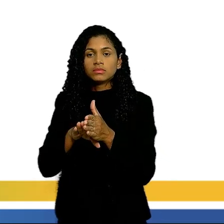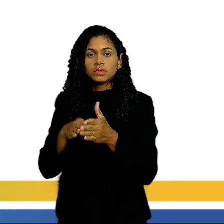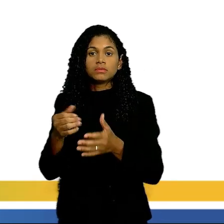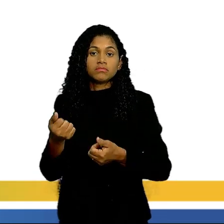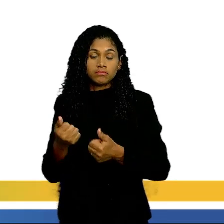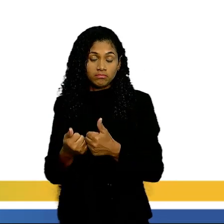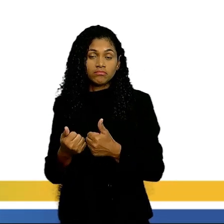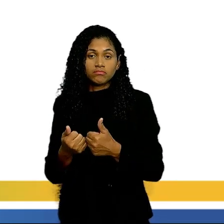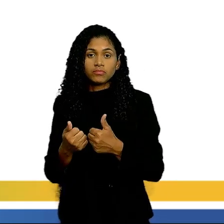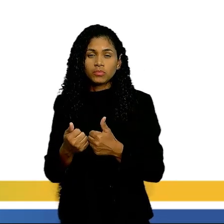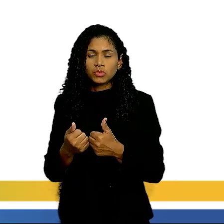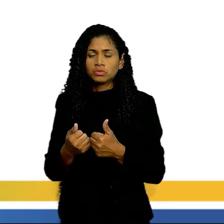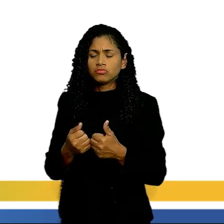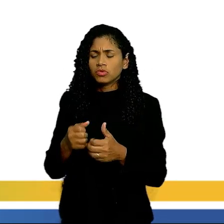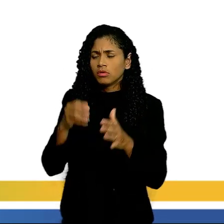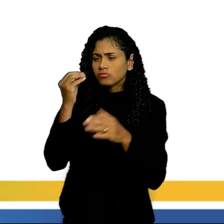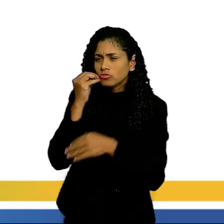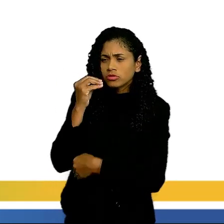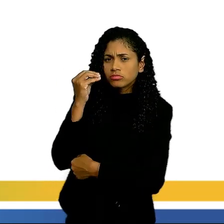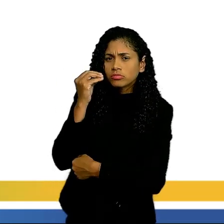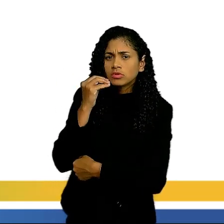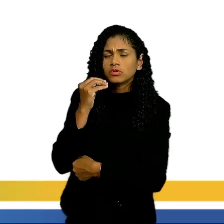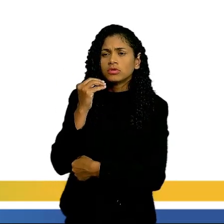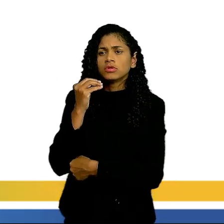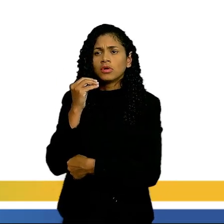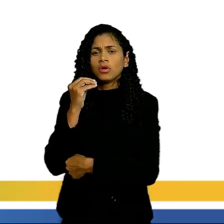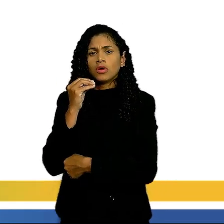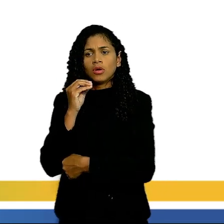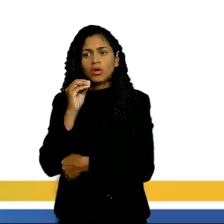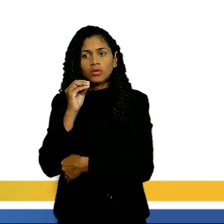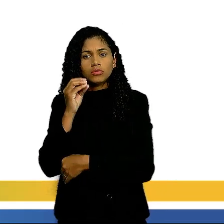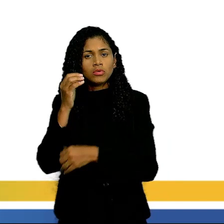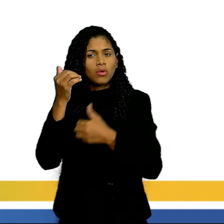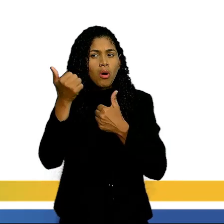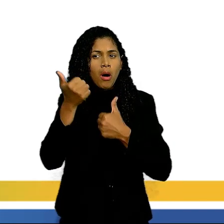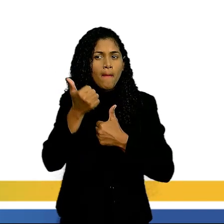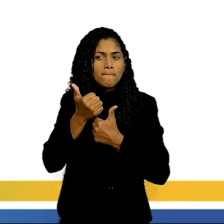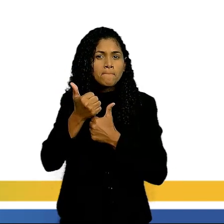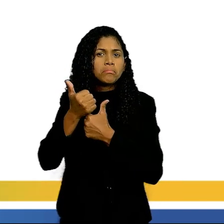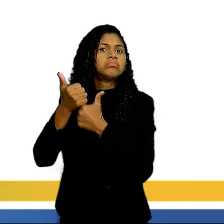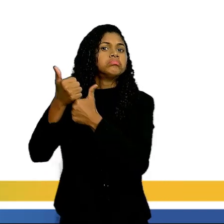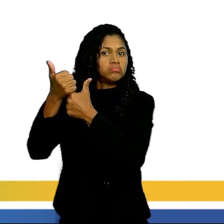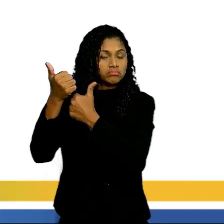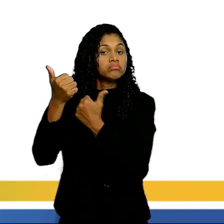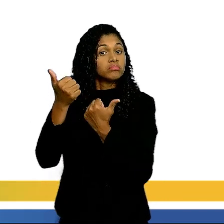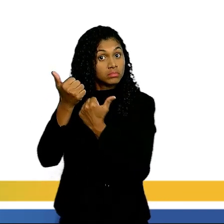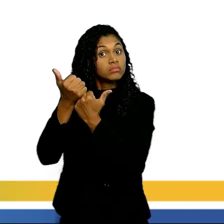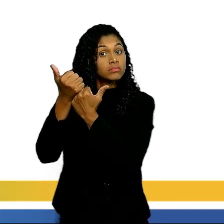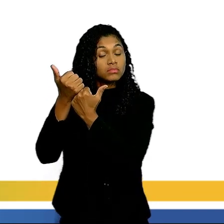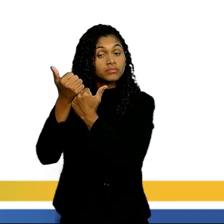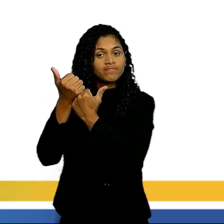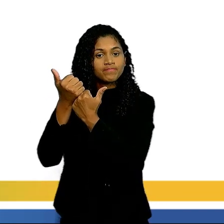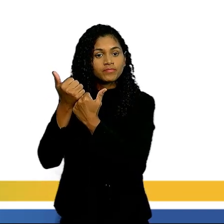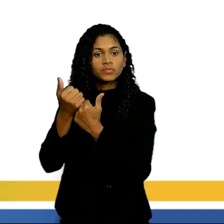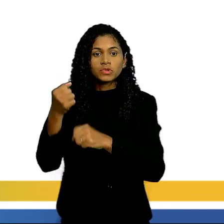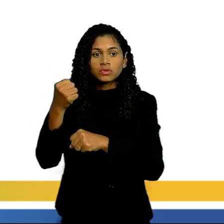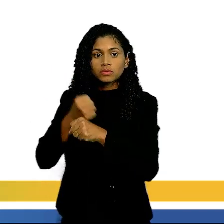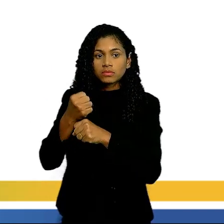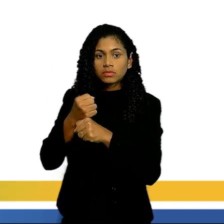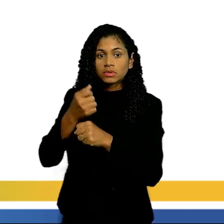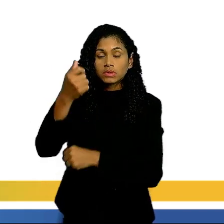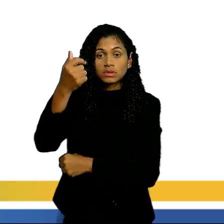tentando ganhar confiança, né? Estava tentando justificar a sua estada no poder. E no ano de 32 vai acontecer